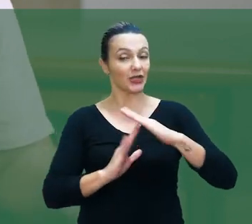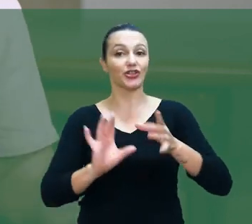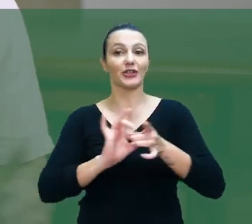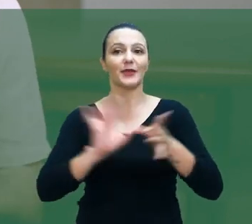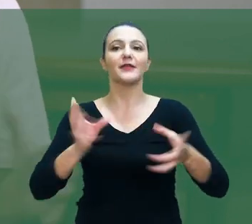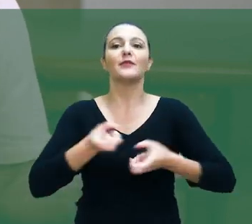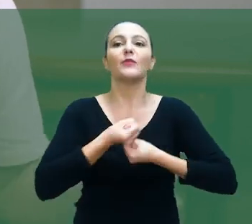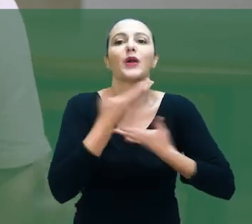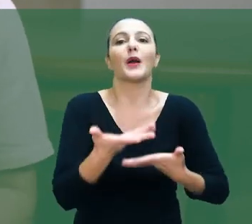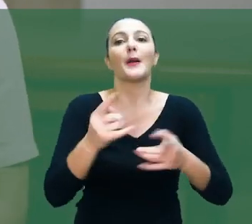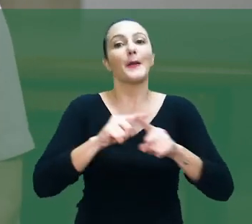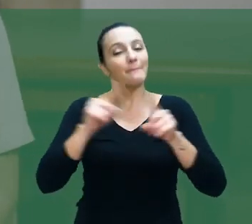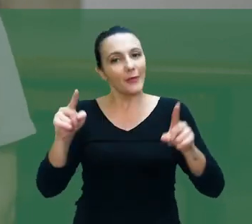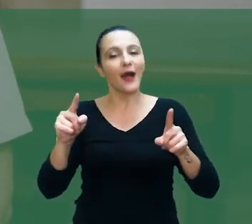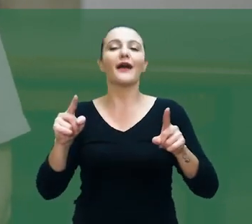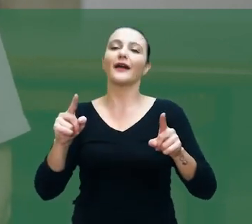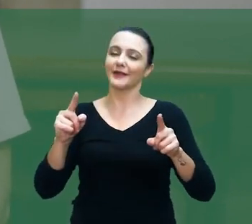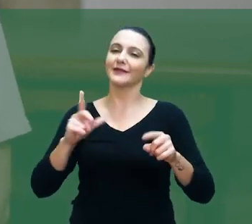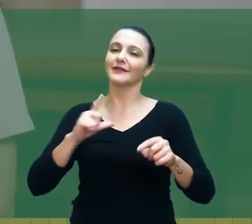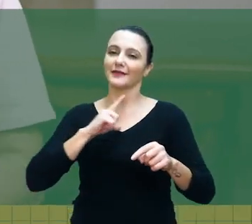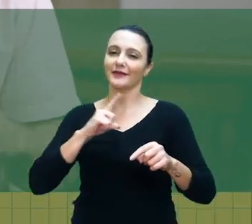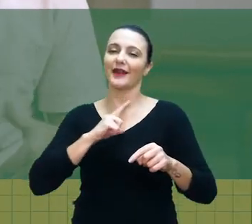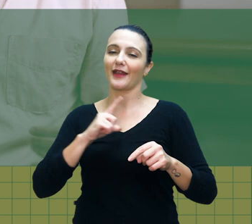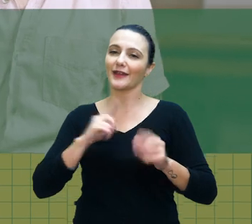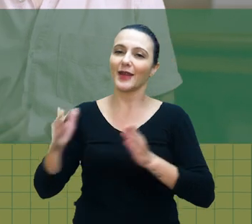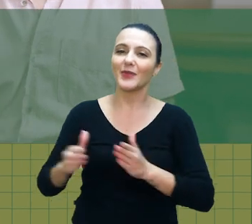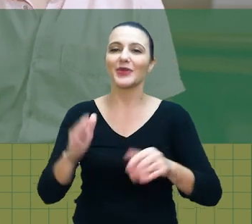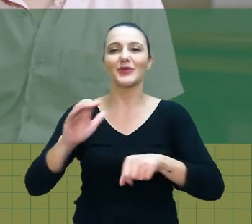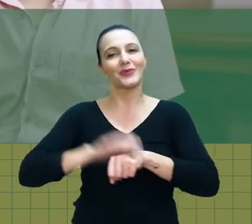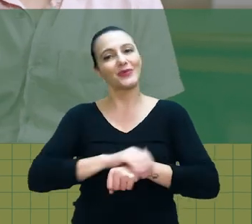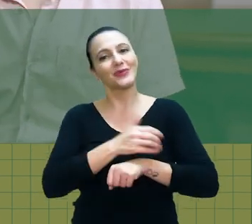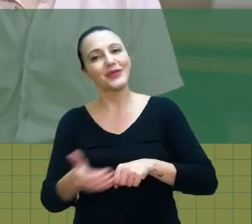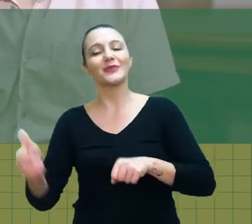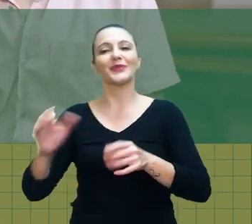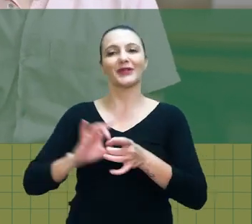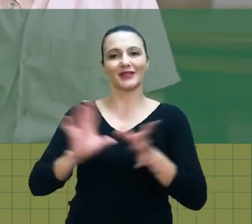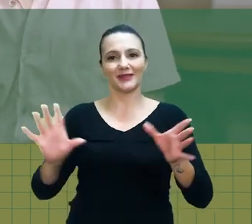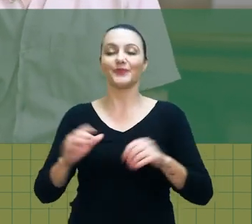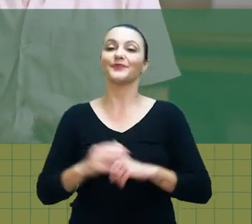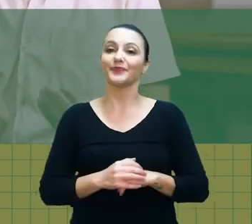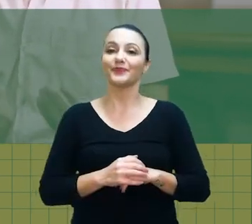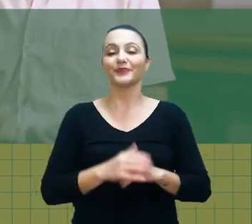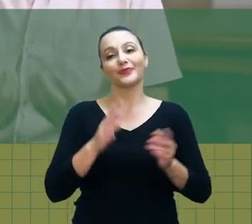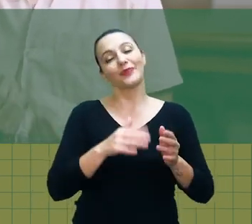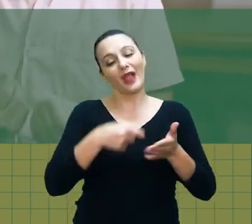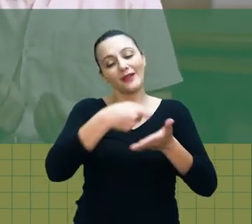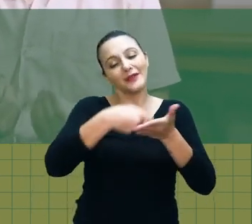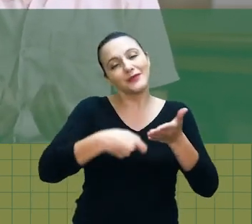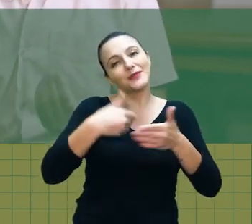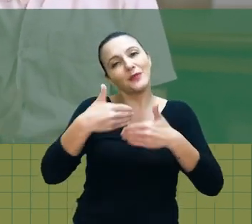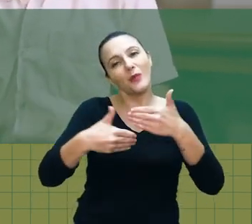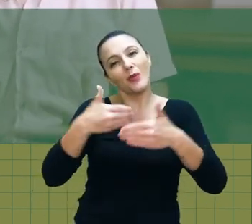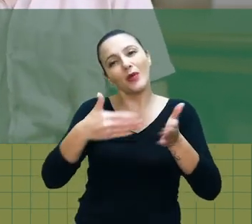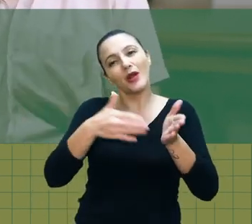que nós saiamos aí de um caminho mais democrático. E no âmbito da conclusão, aí também, né? O leitor ele pode